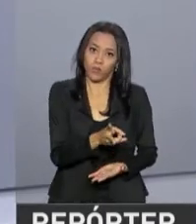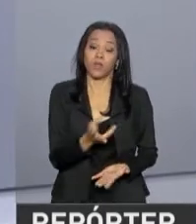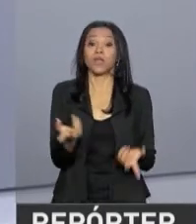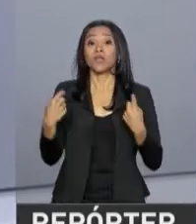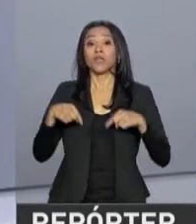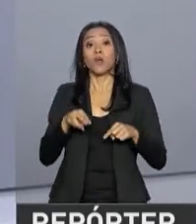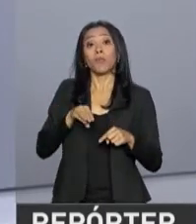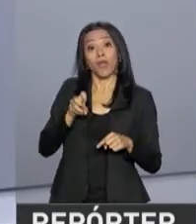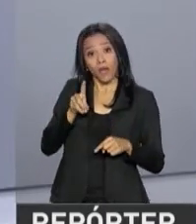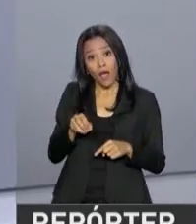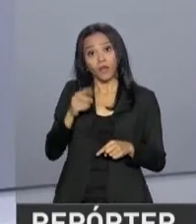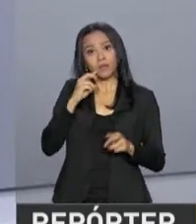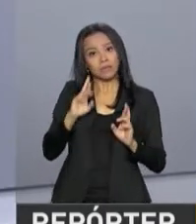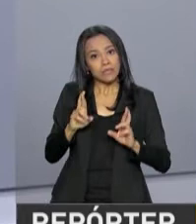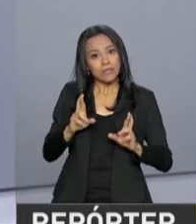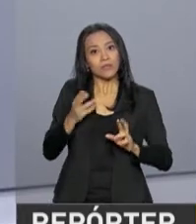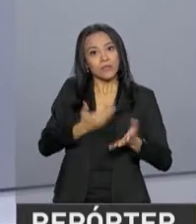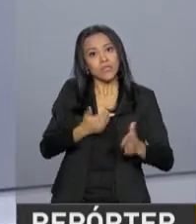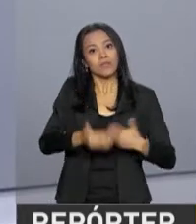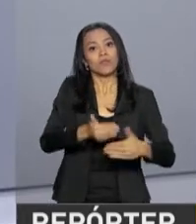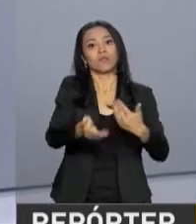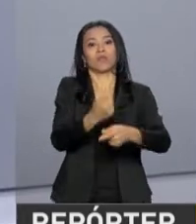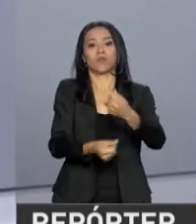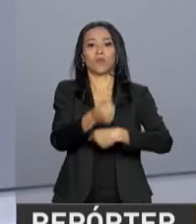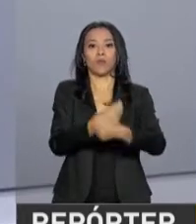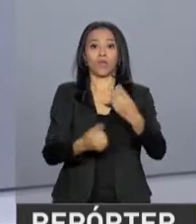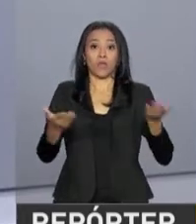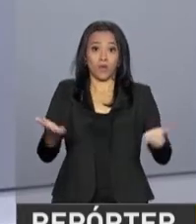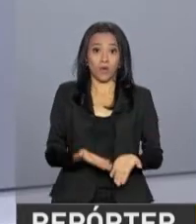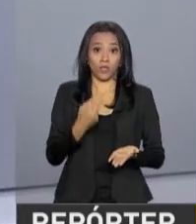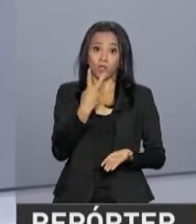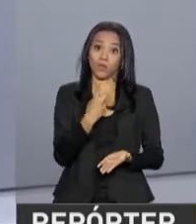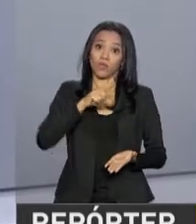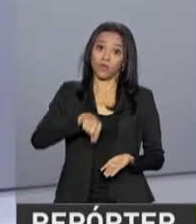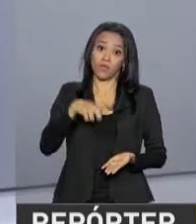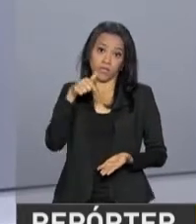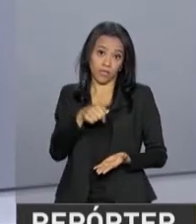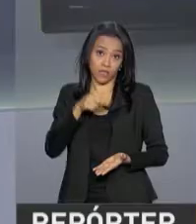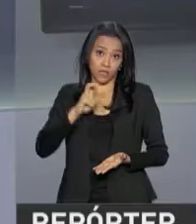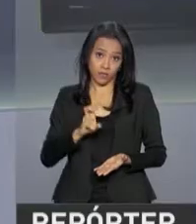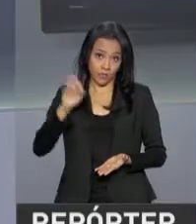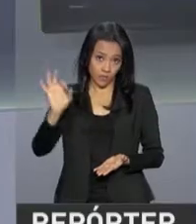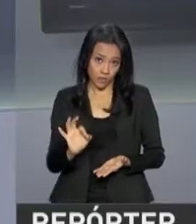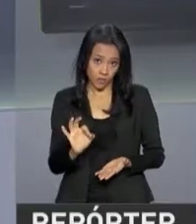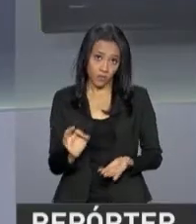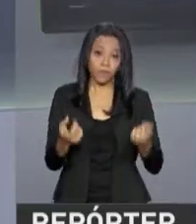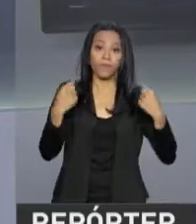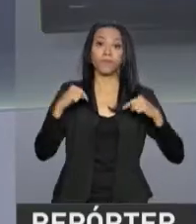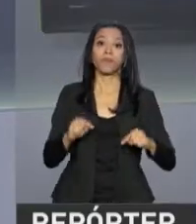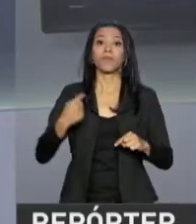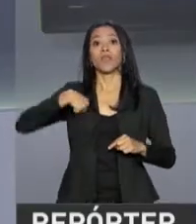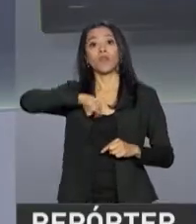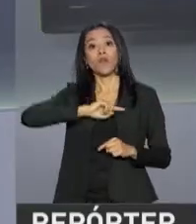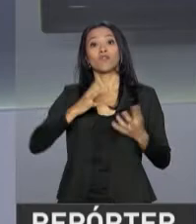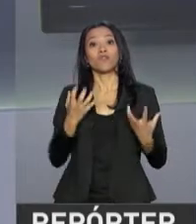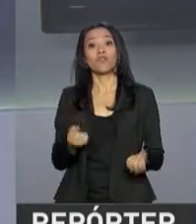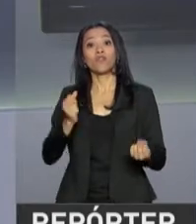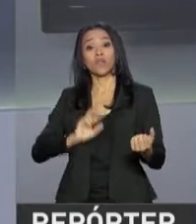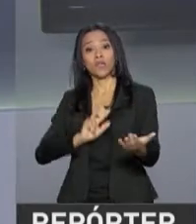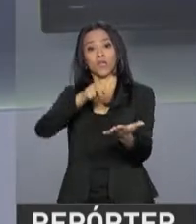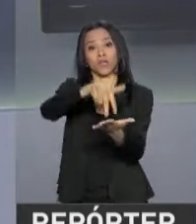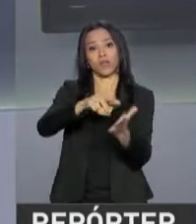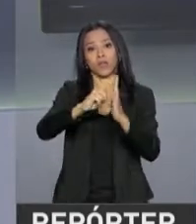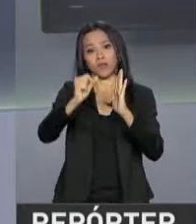ainda a expectativa de crescimento da economia, que passou para 2,75%. E nós vamos agora até o Palácio